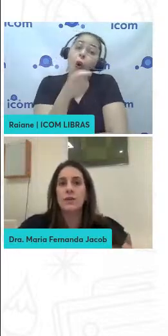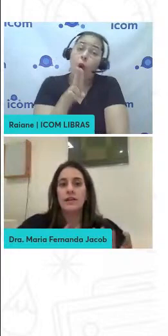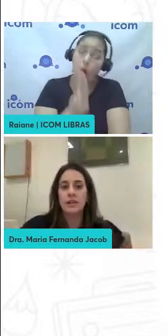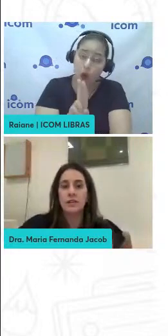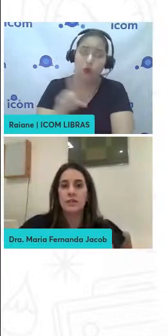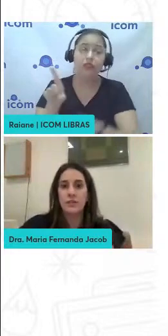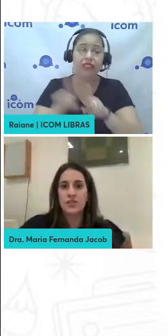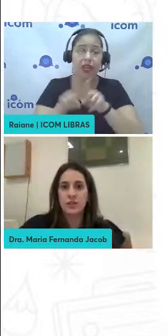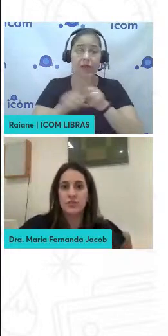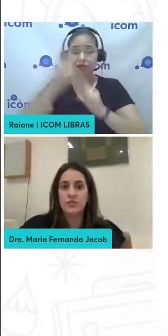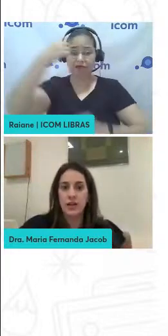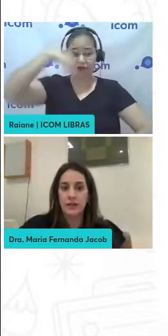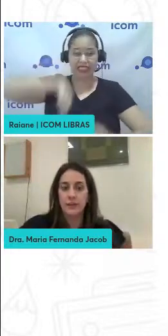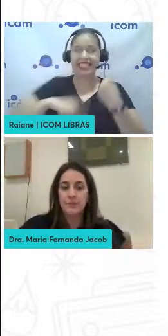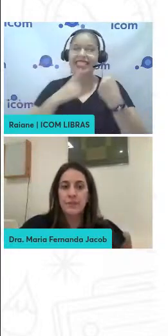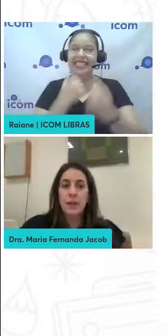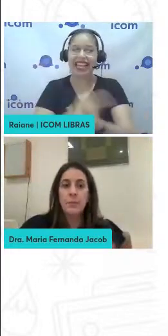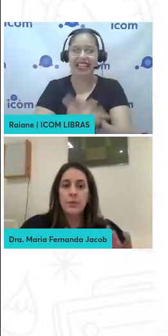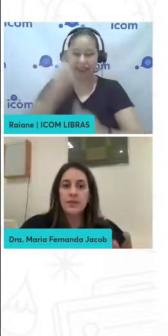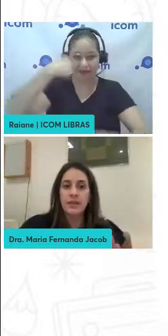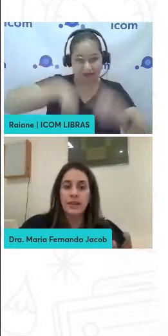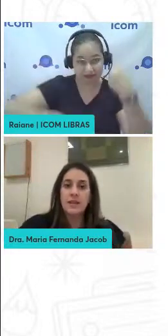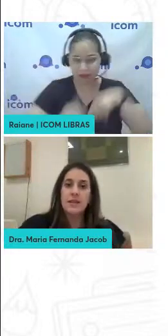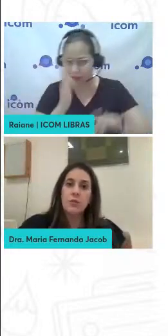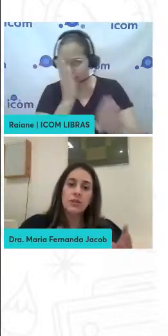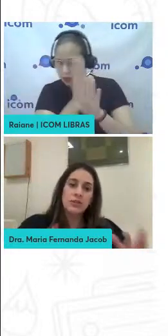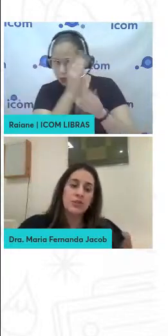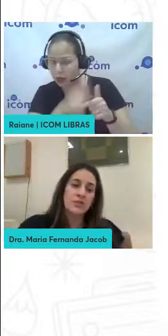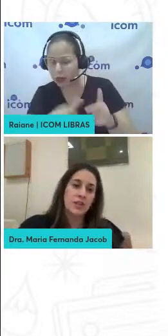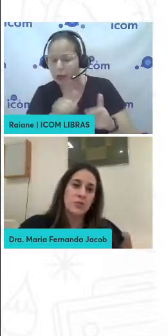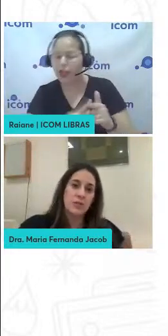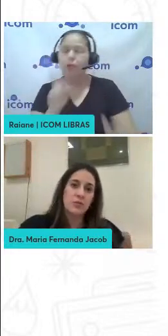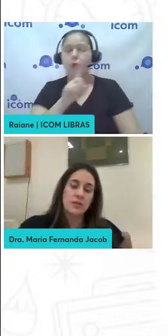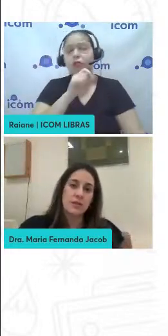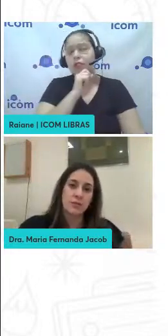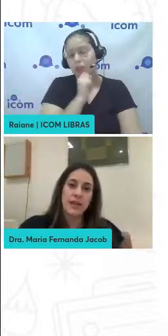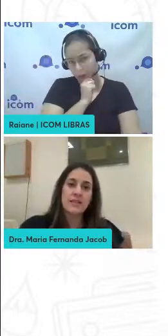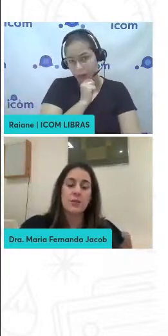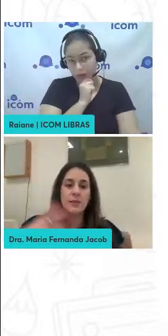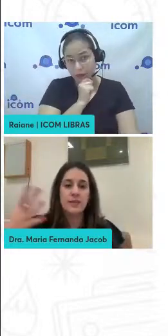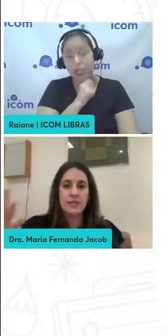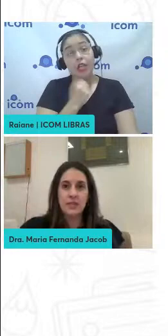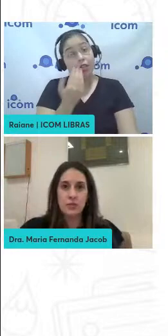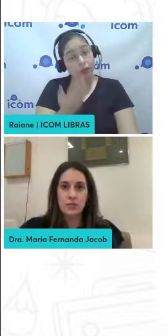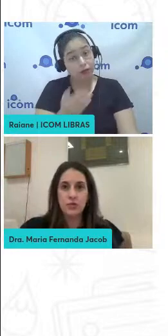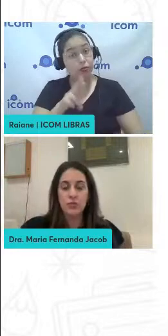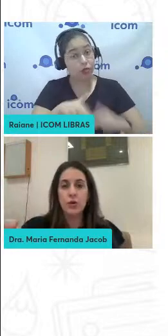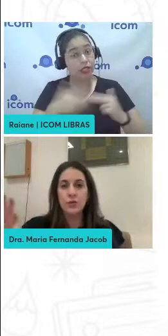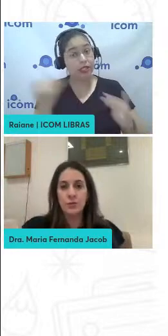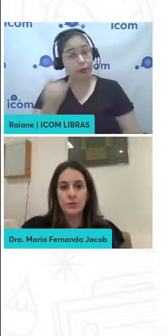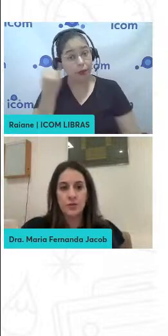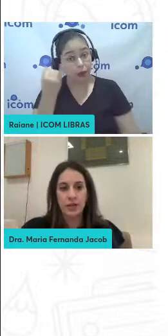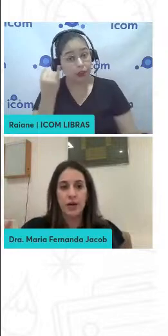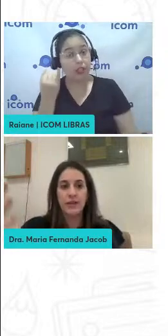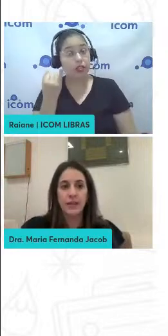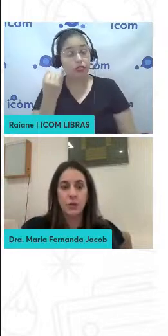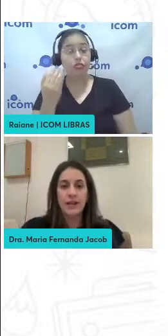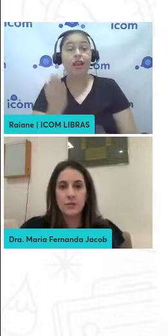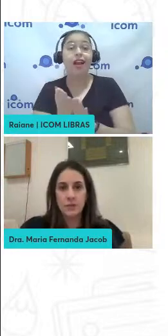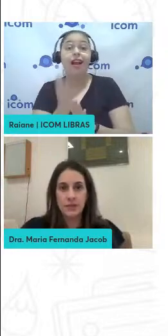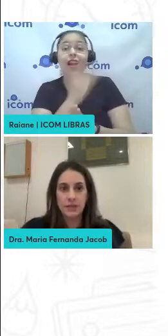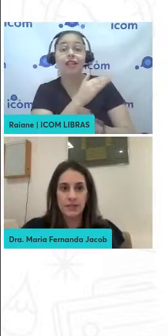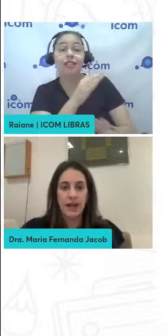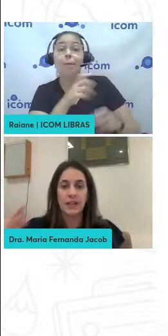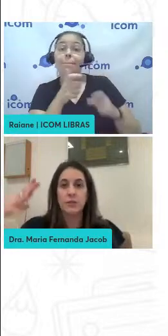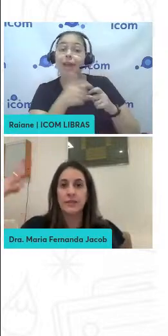questão vascular que ainda não foi diagnosticada. Por quê? Quando eu estou de frente a uma situação dessa, eu preciso de um outro profissional